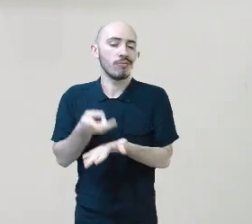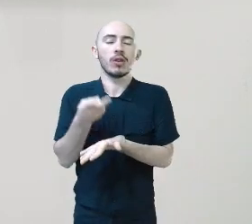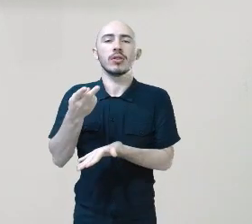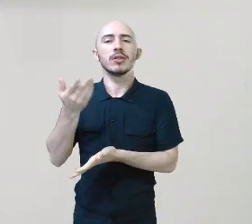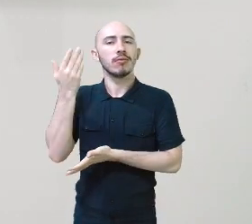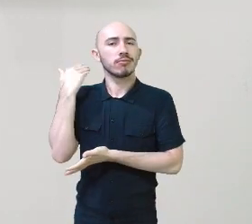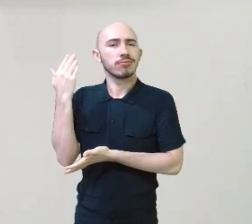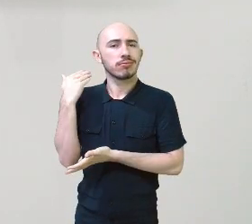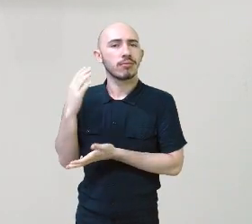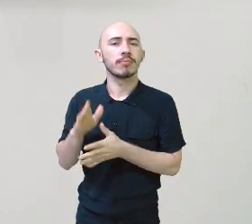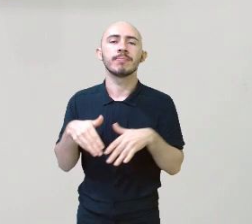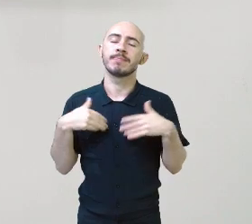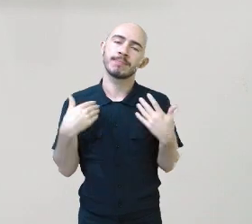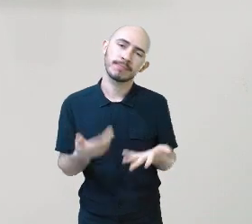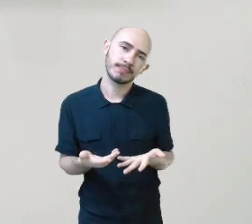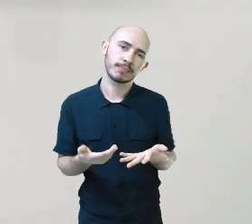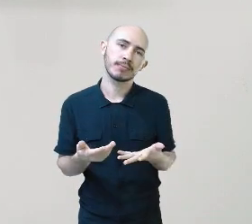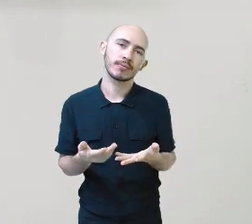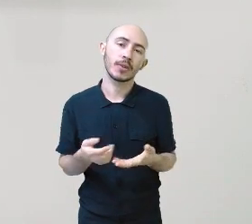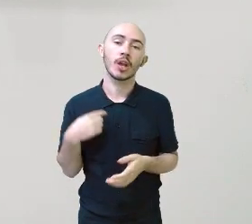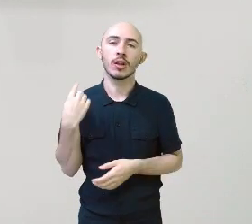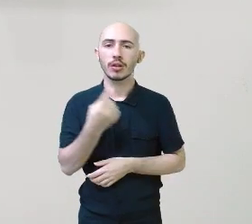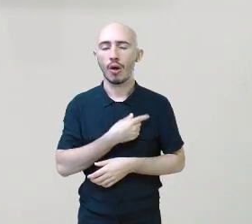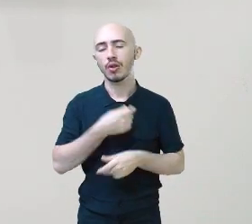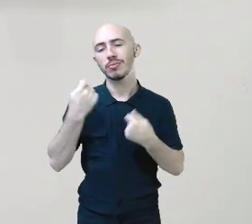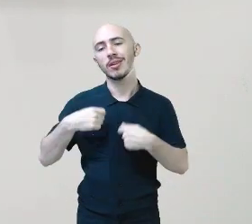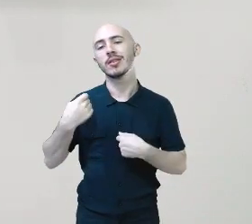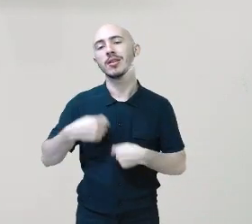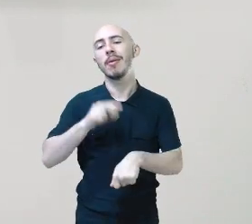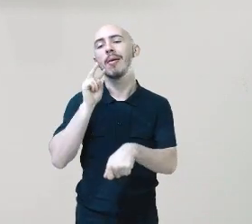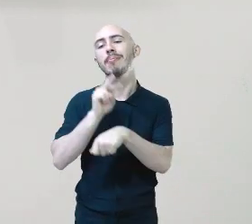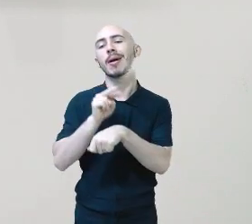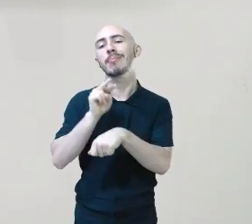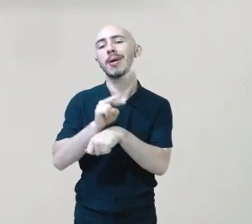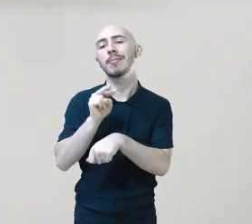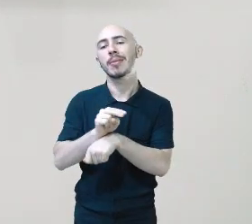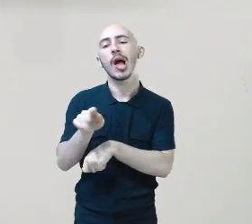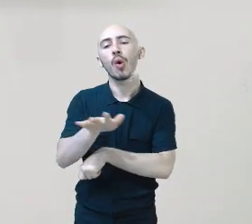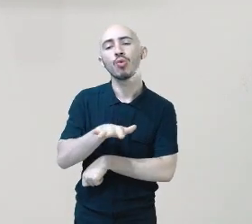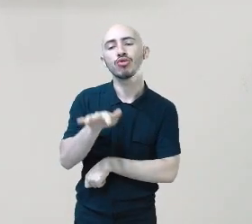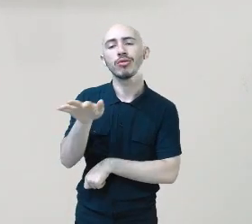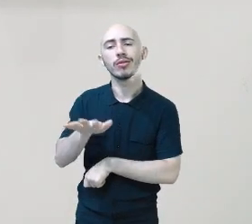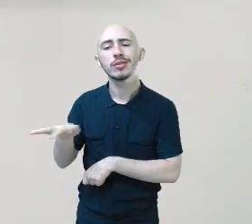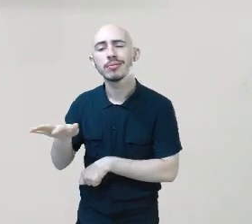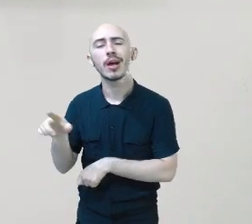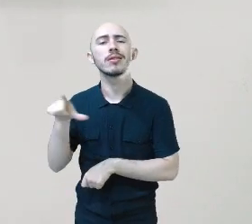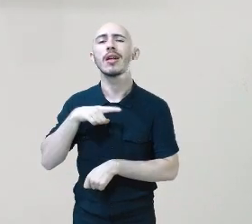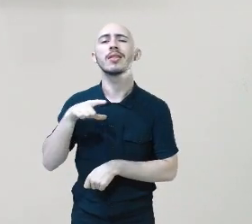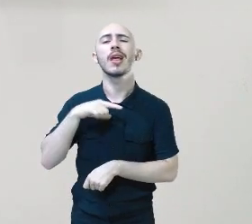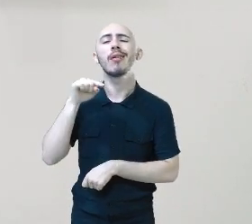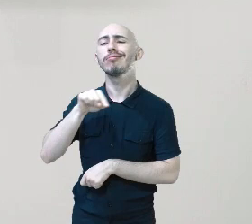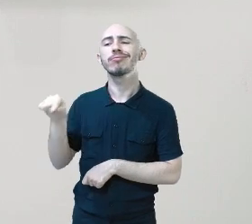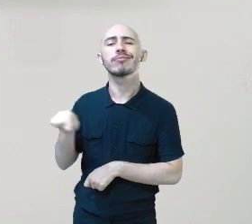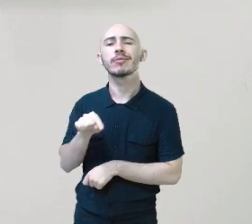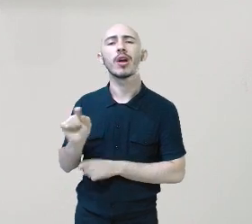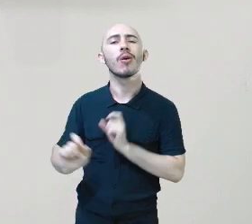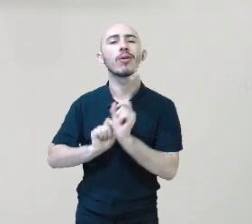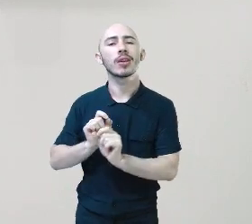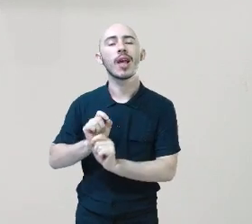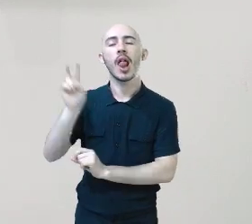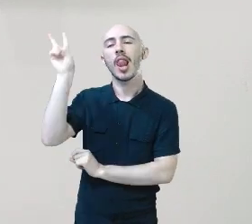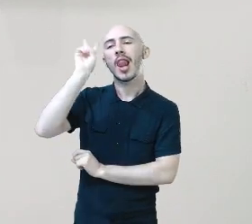lá atrás, é ideal que a gente preserve esses espaços. E o que é que tem nesses espaços?